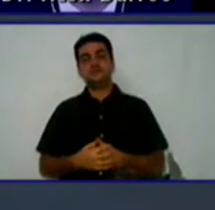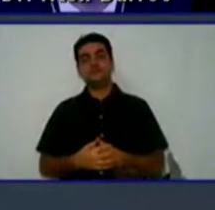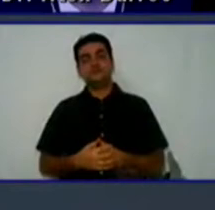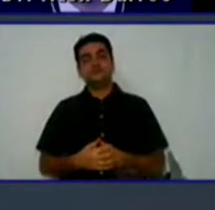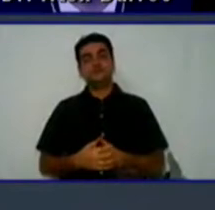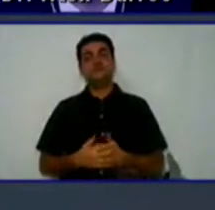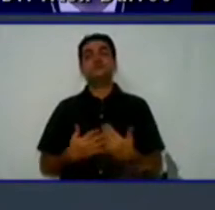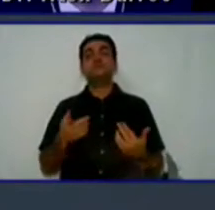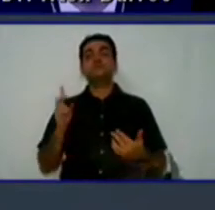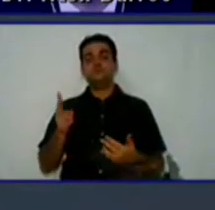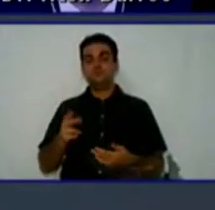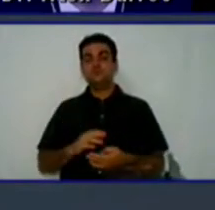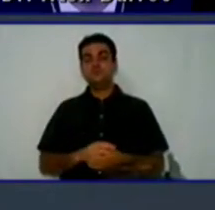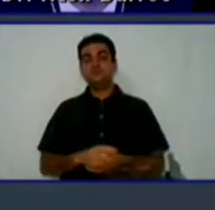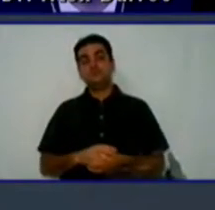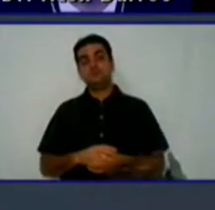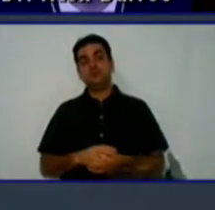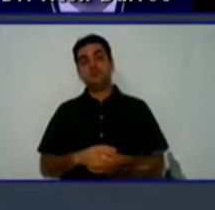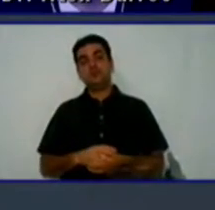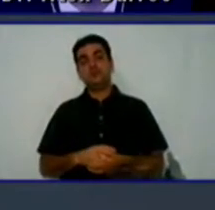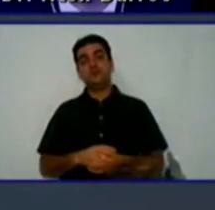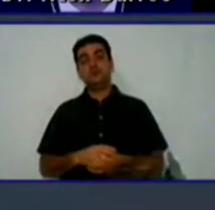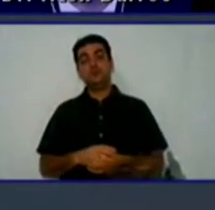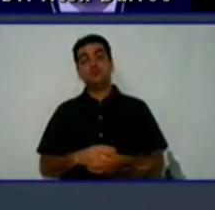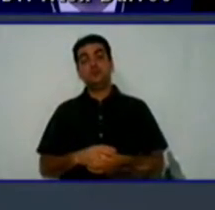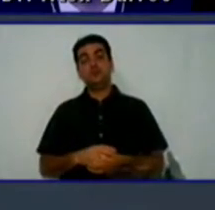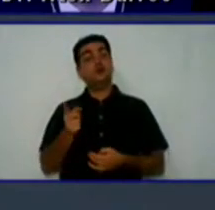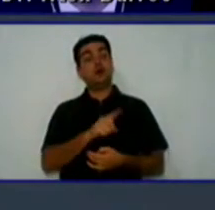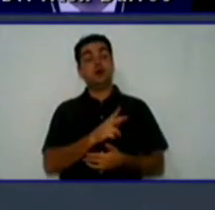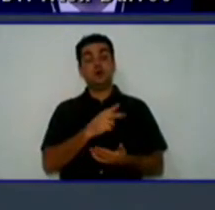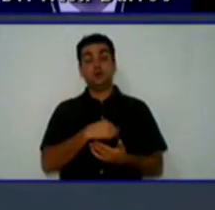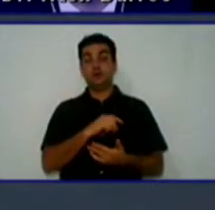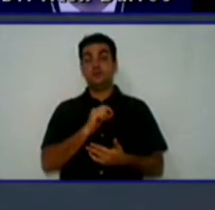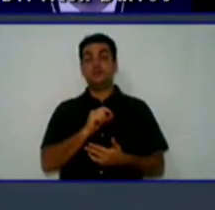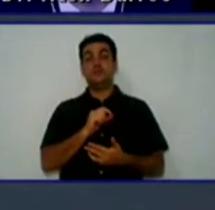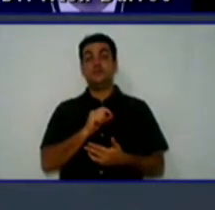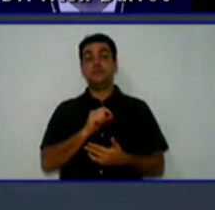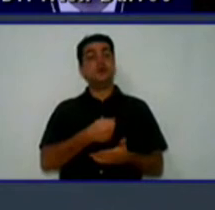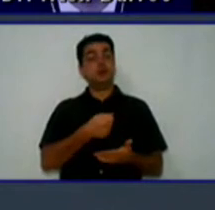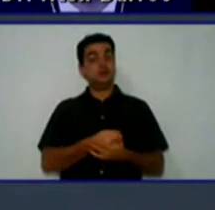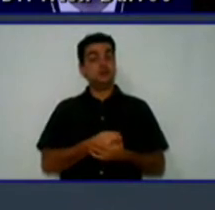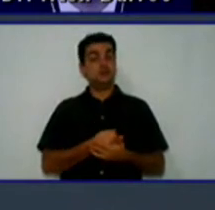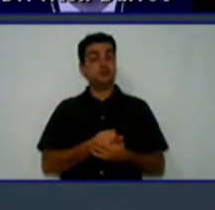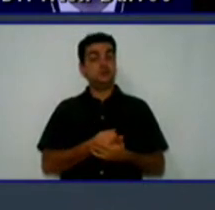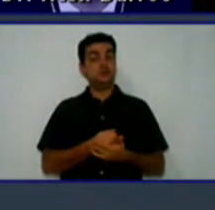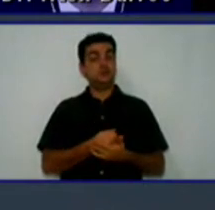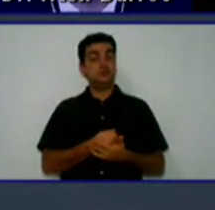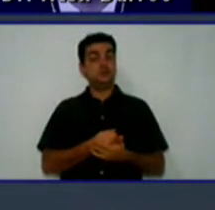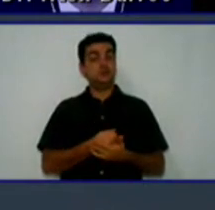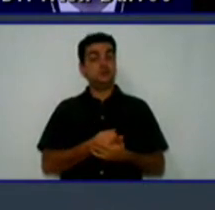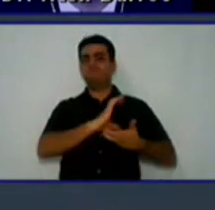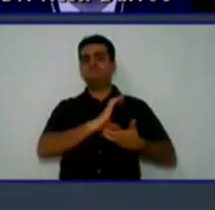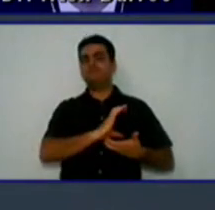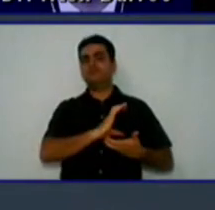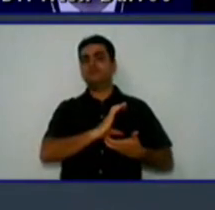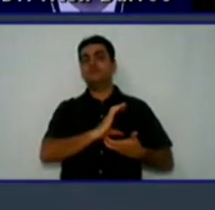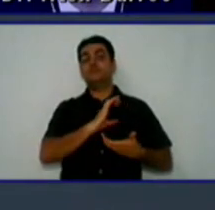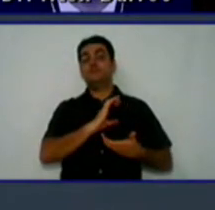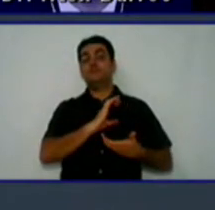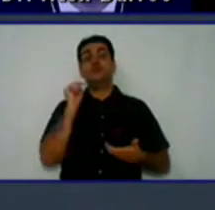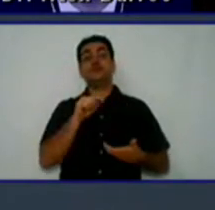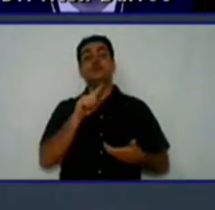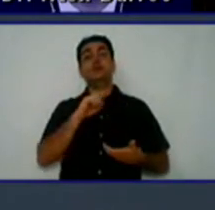mantida. Agora trato, presidente, das irregularidades nas obrigações relativas ao fundo partidário não sujeitas